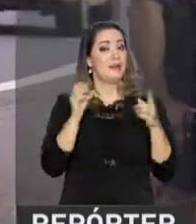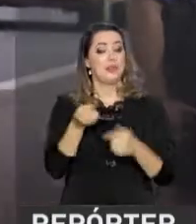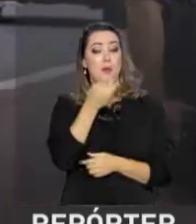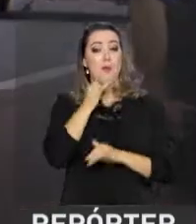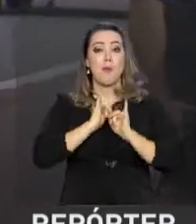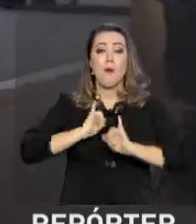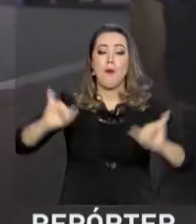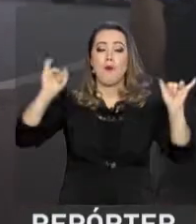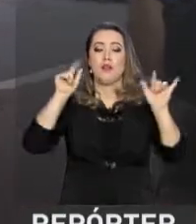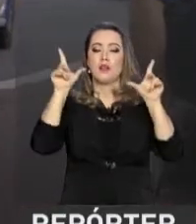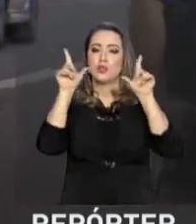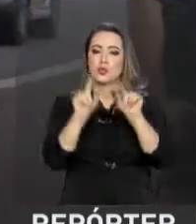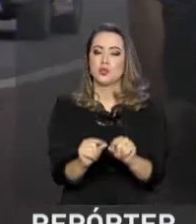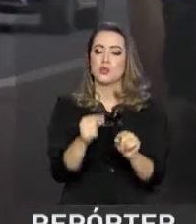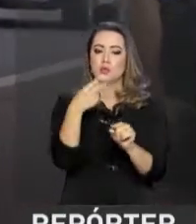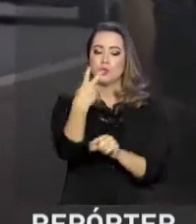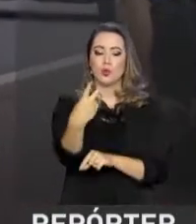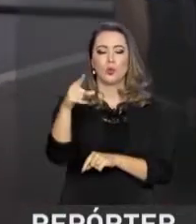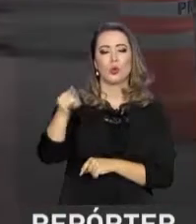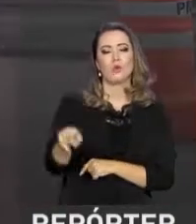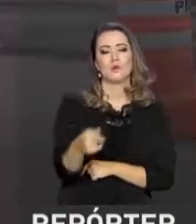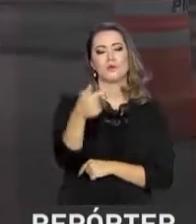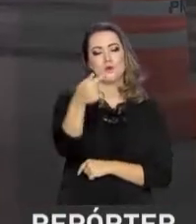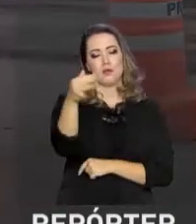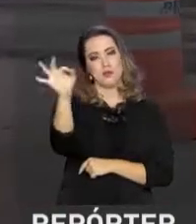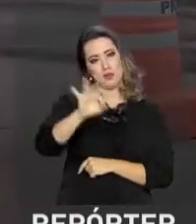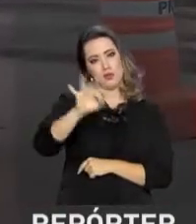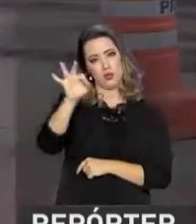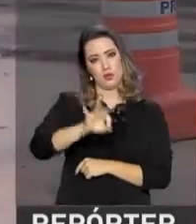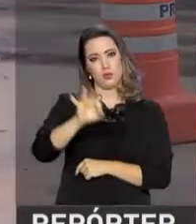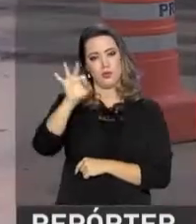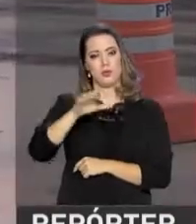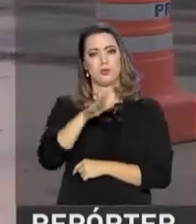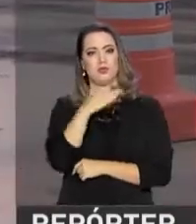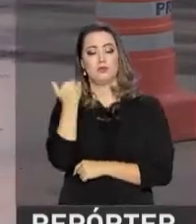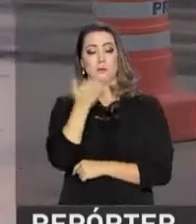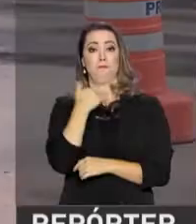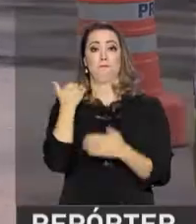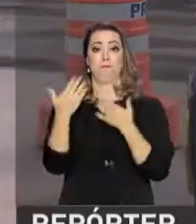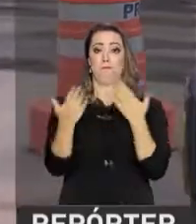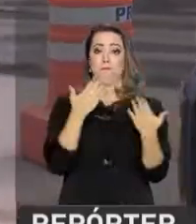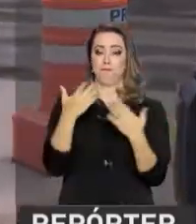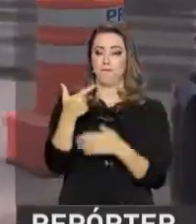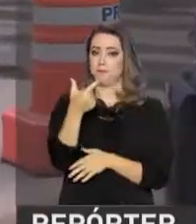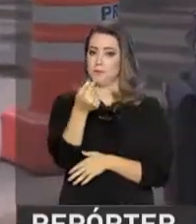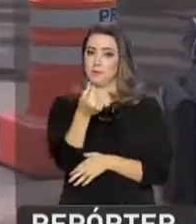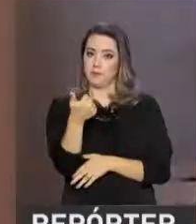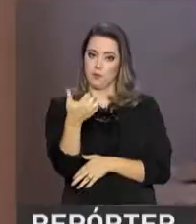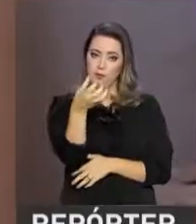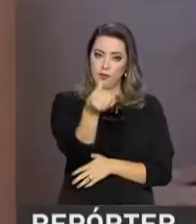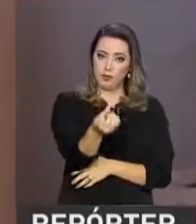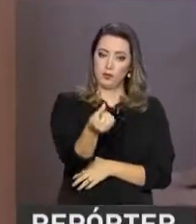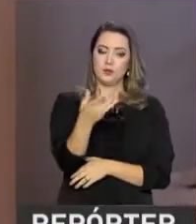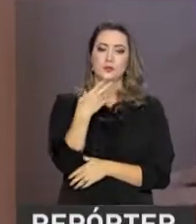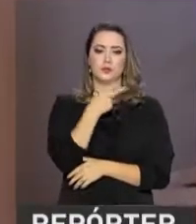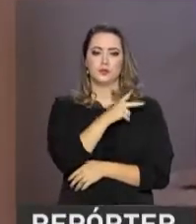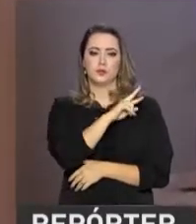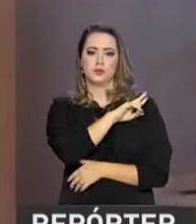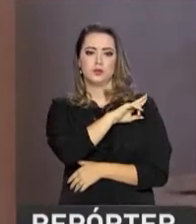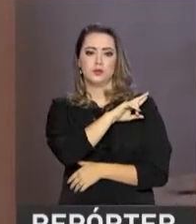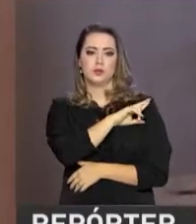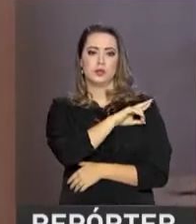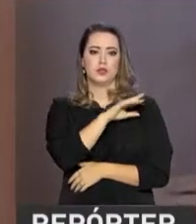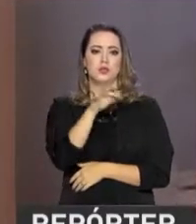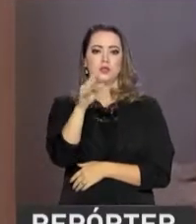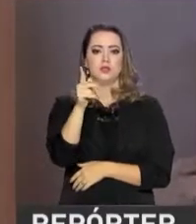houve queda de 2,7 por cento no número de mortes em relação a 2010 16 o porta voz da polícia